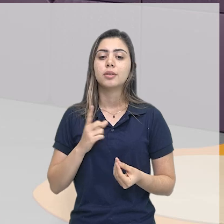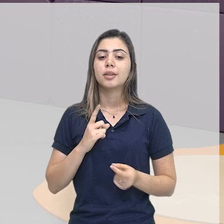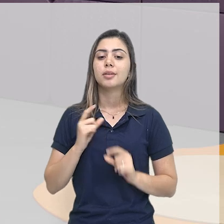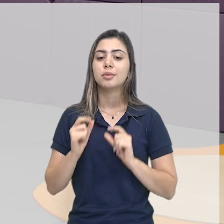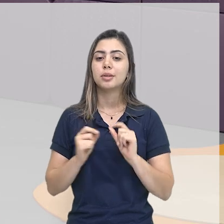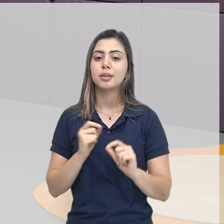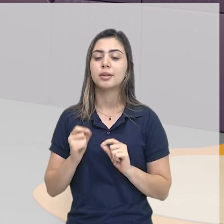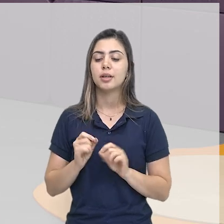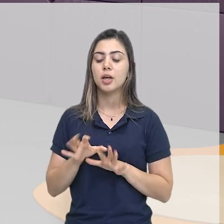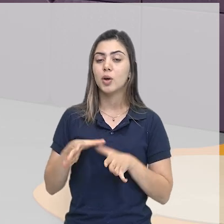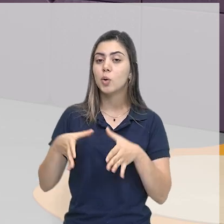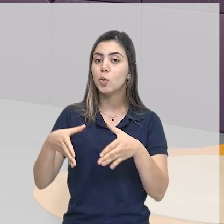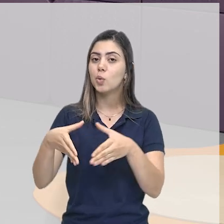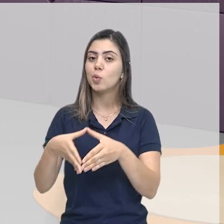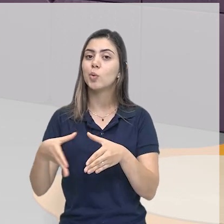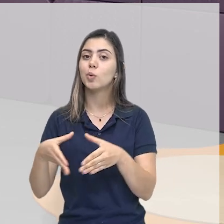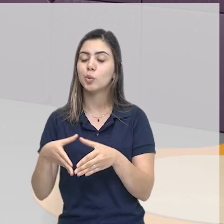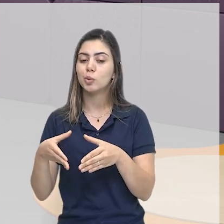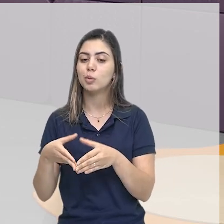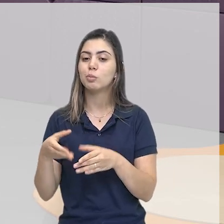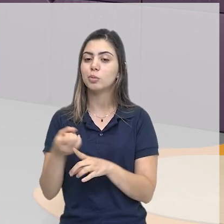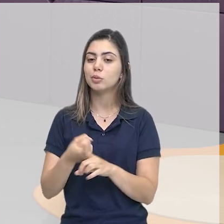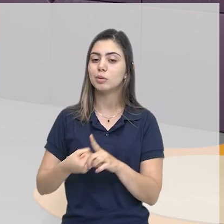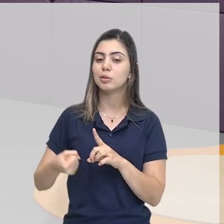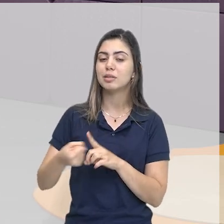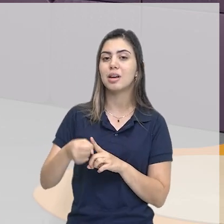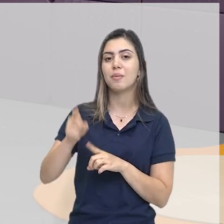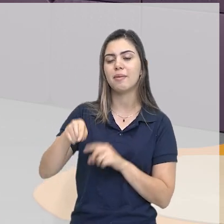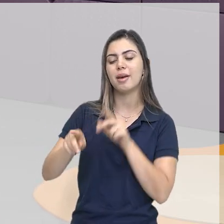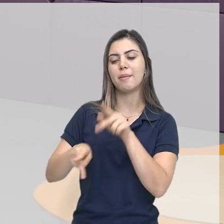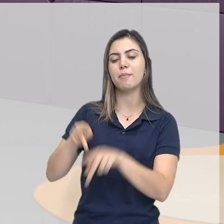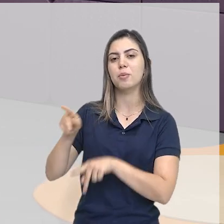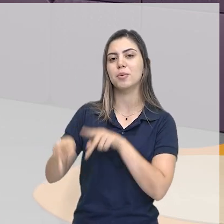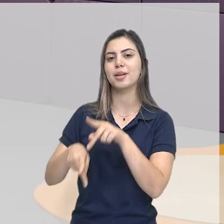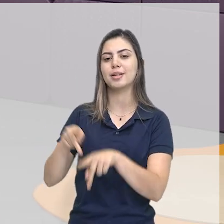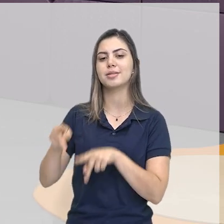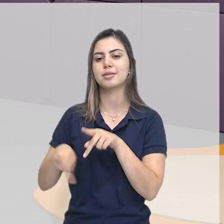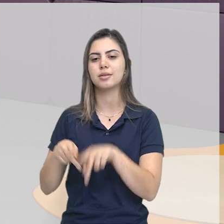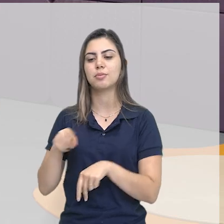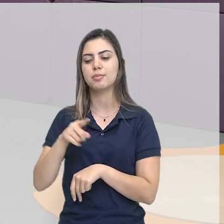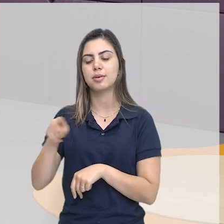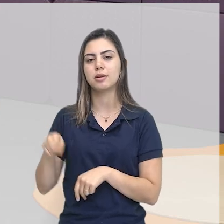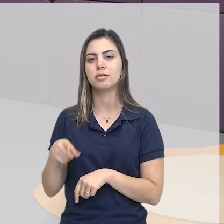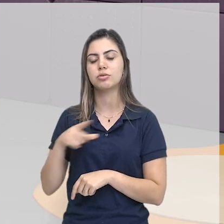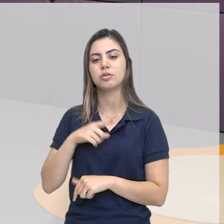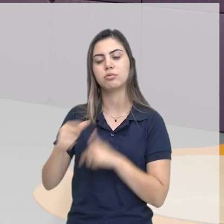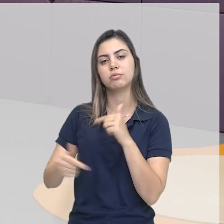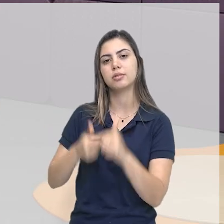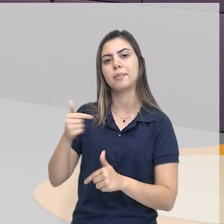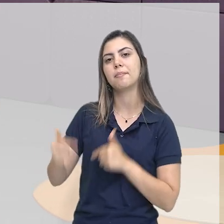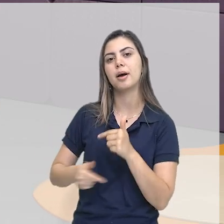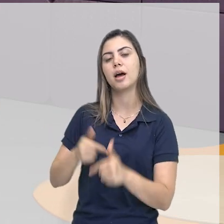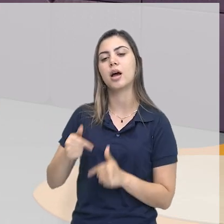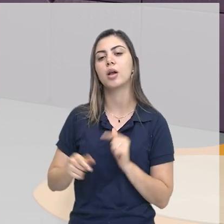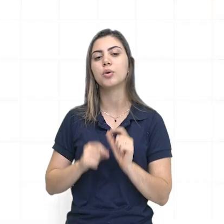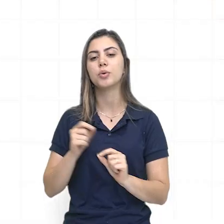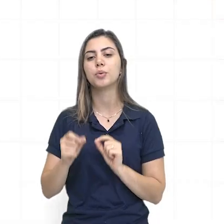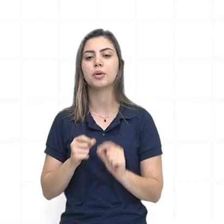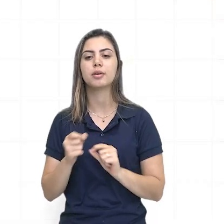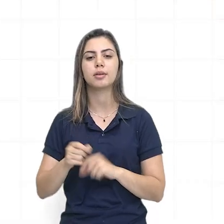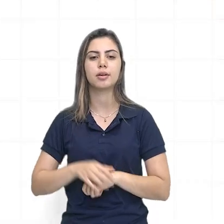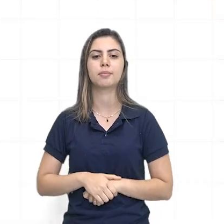a classe que era o povo, né? Suas tarefas incluíam